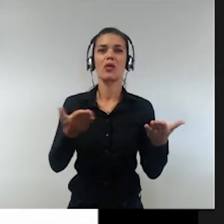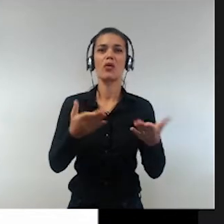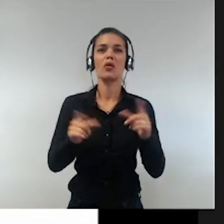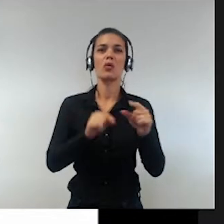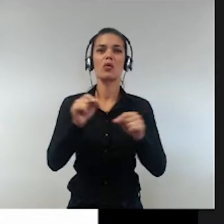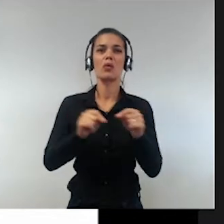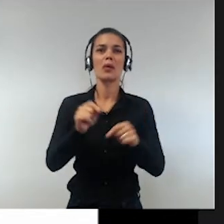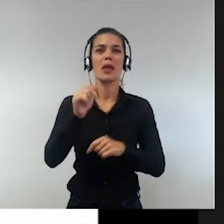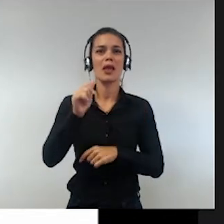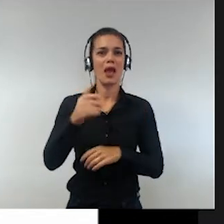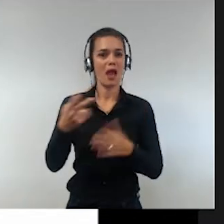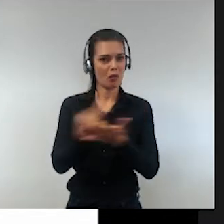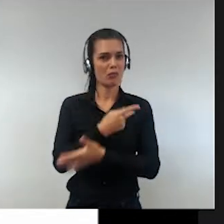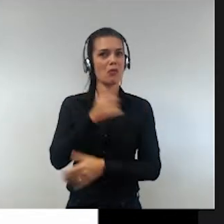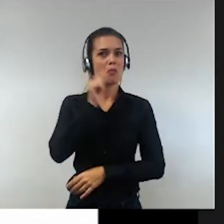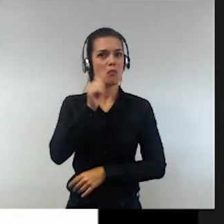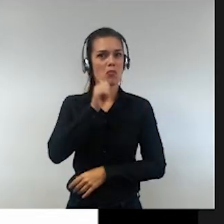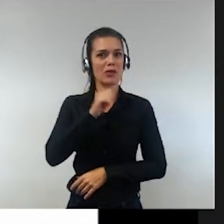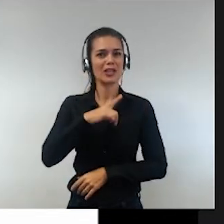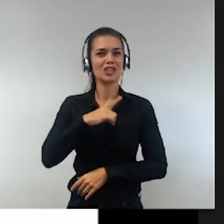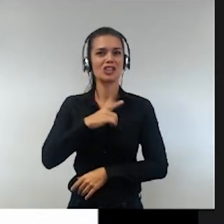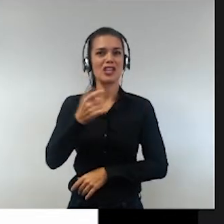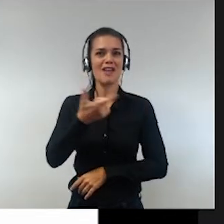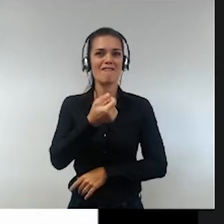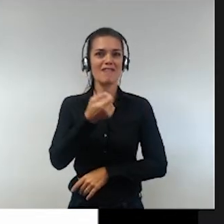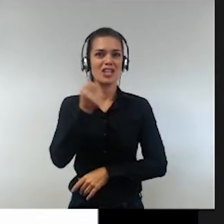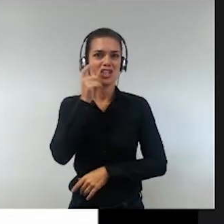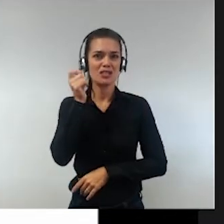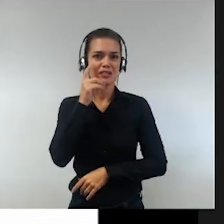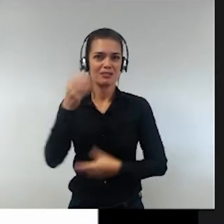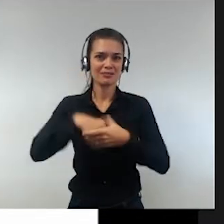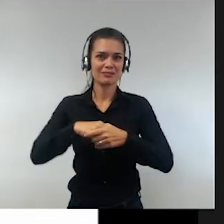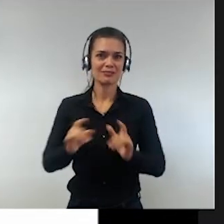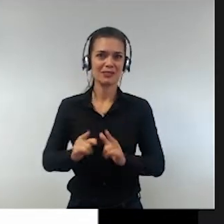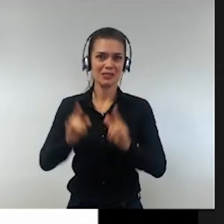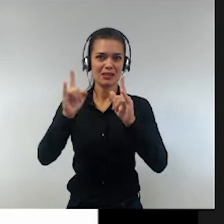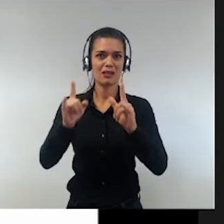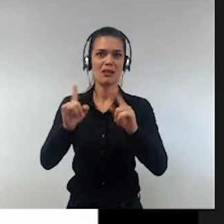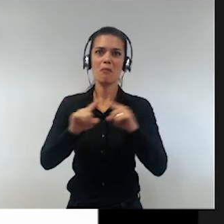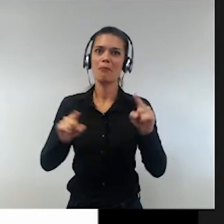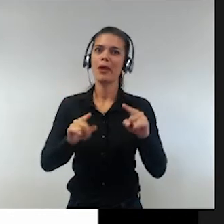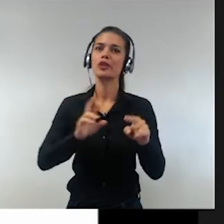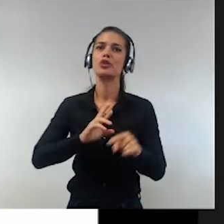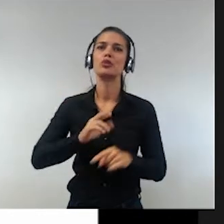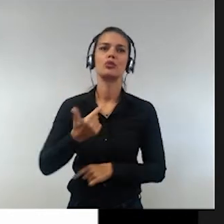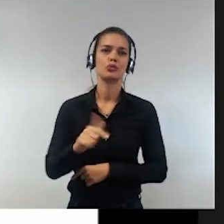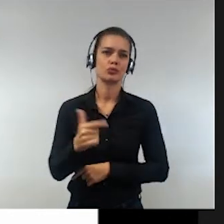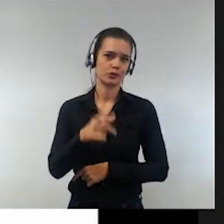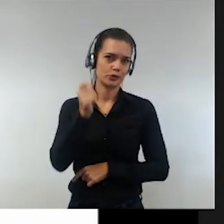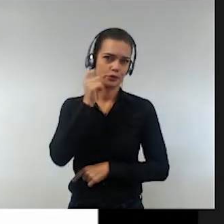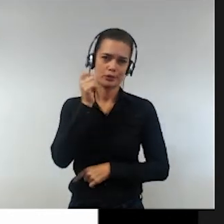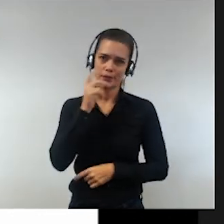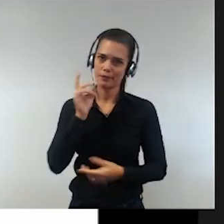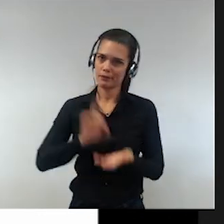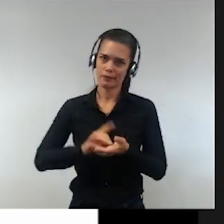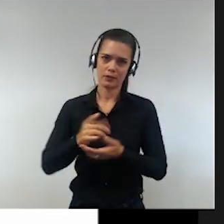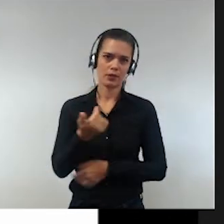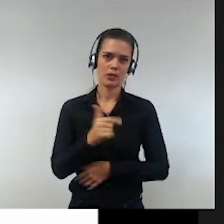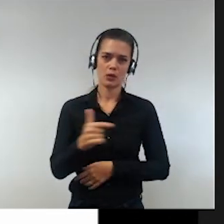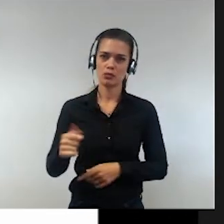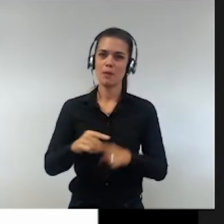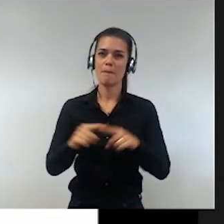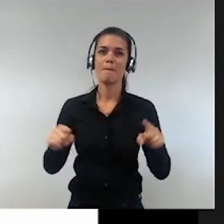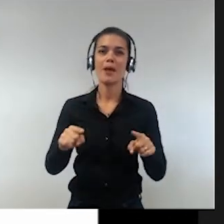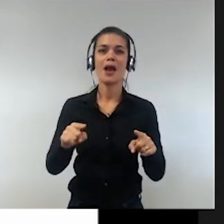20 gatos que ela tem na casa dela. Mas não é porque tinha 20 gatos lá. É que segundo os laudos, segundo a reportagem, os